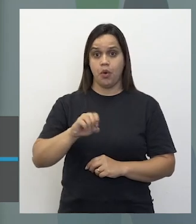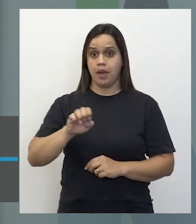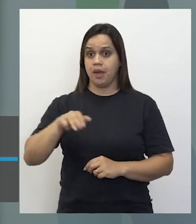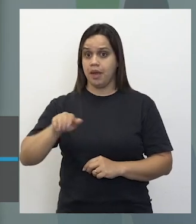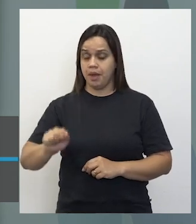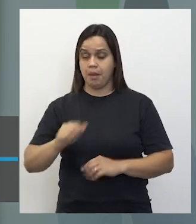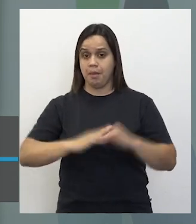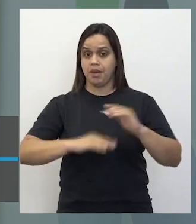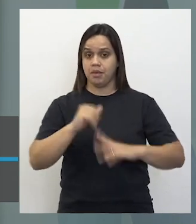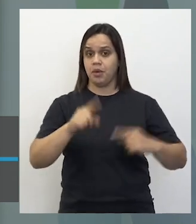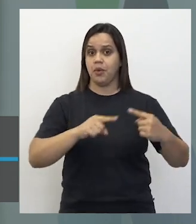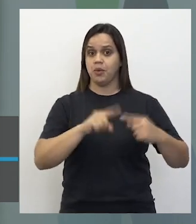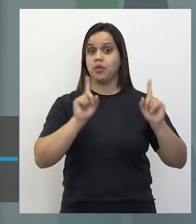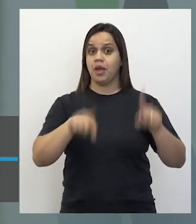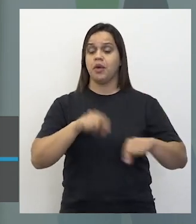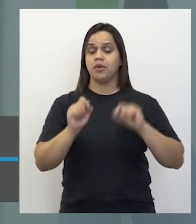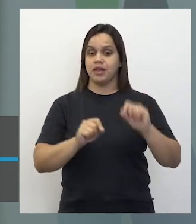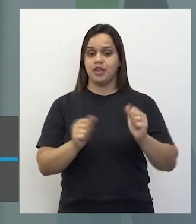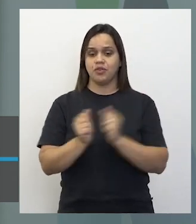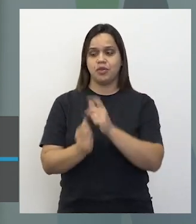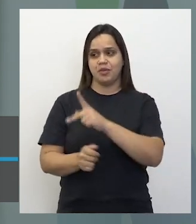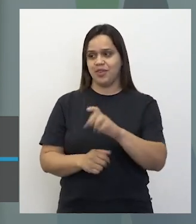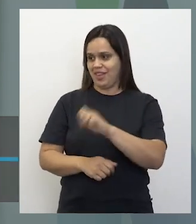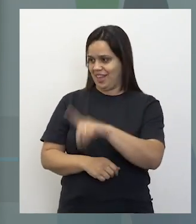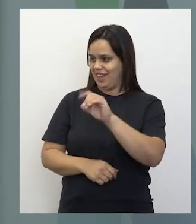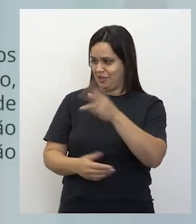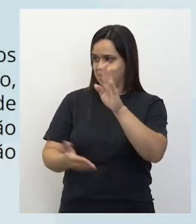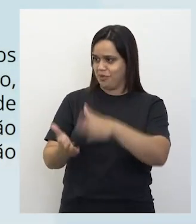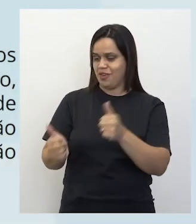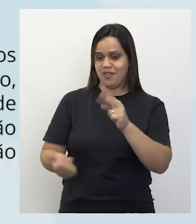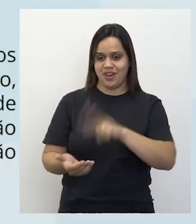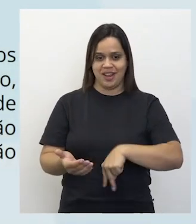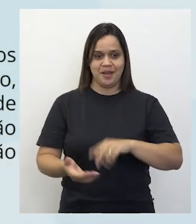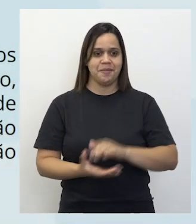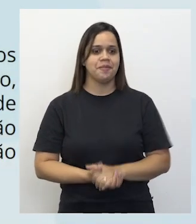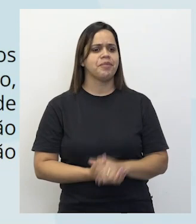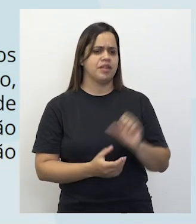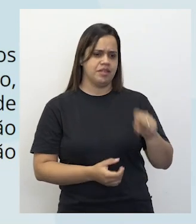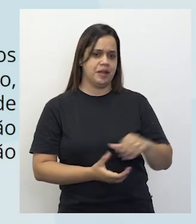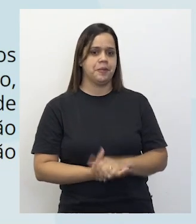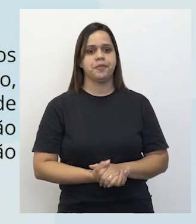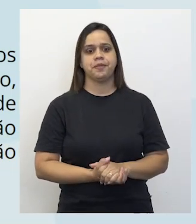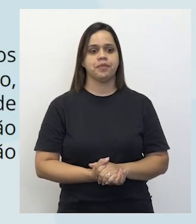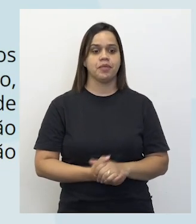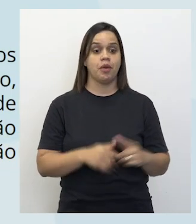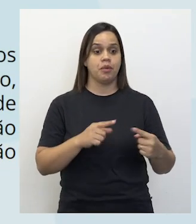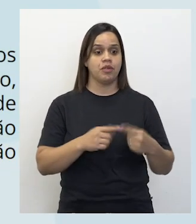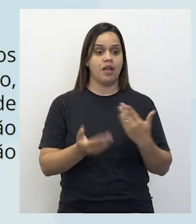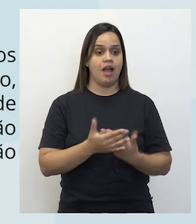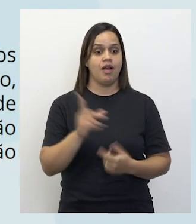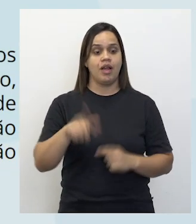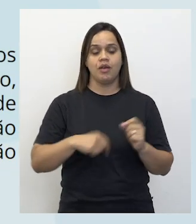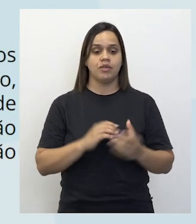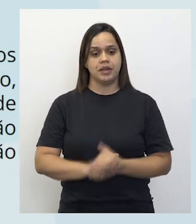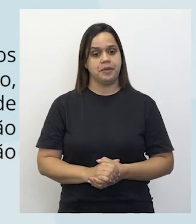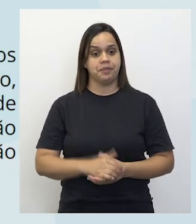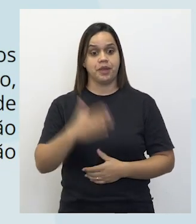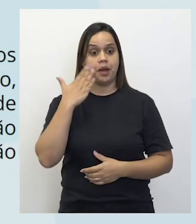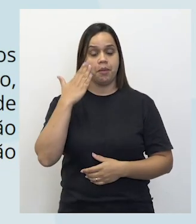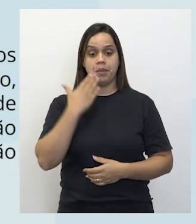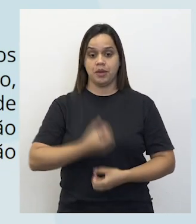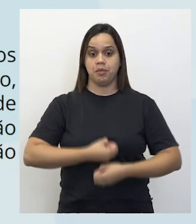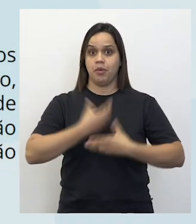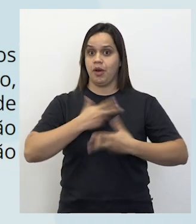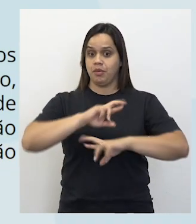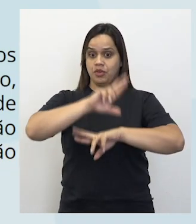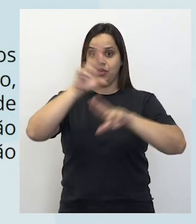os objetivos, com o professor Ed. Lê pra gente, professor Ed, por favor. Vamos lá. Objetivos da aula: inteirar-se de